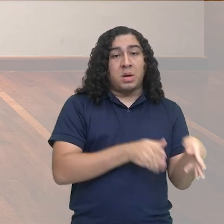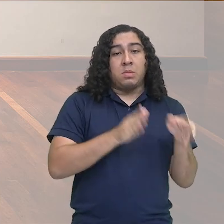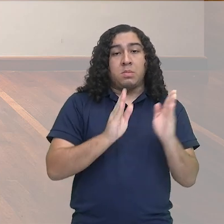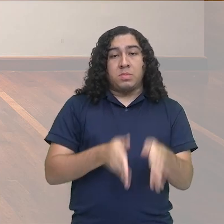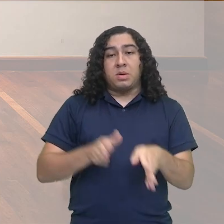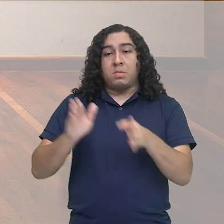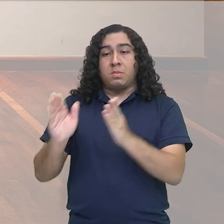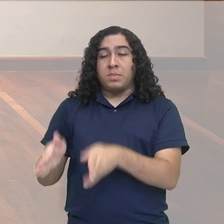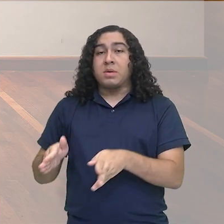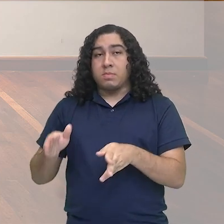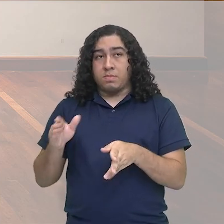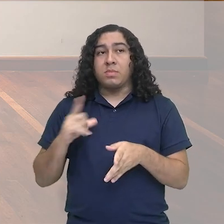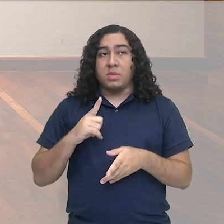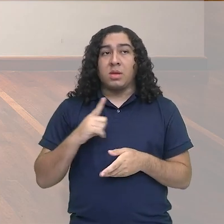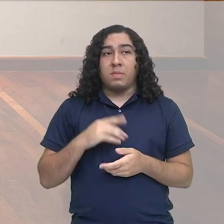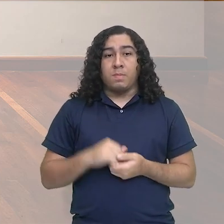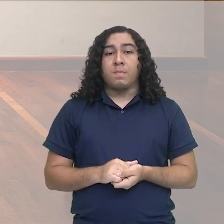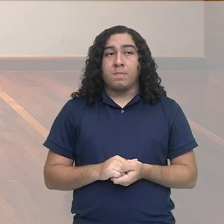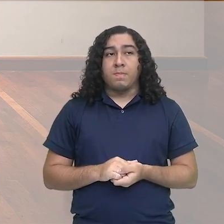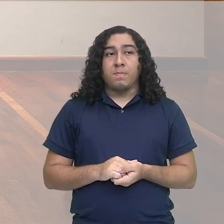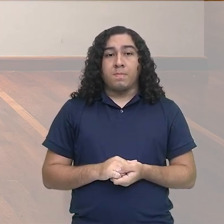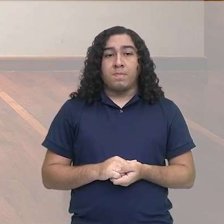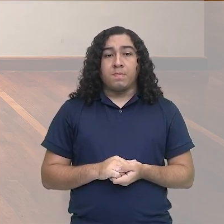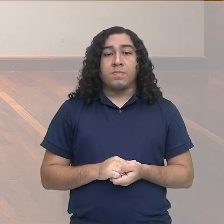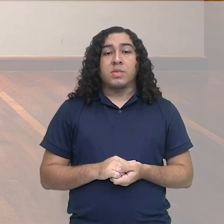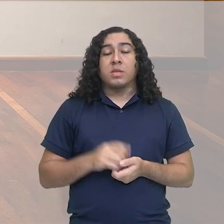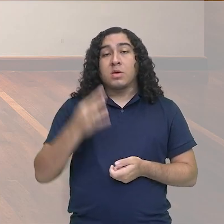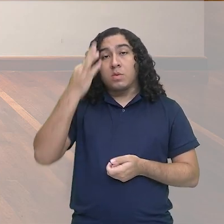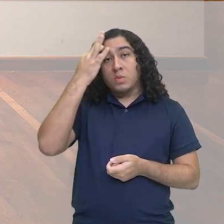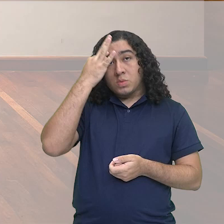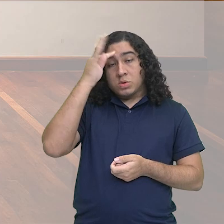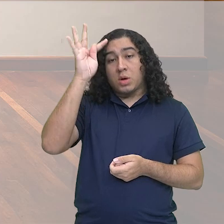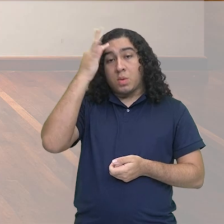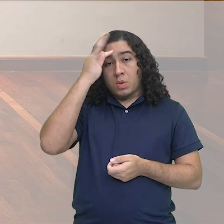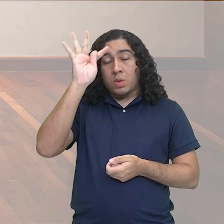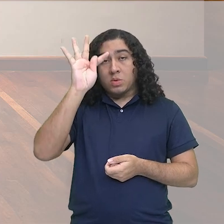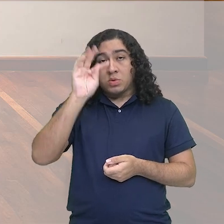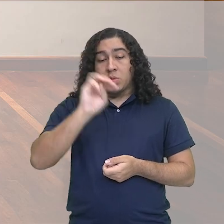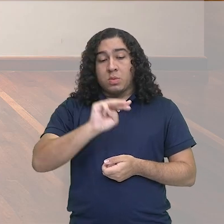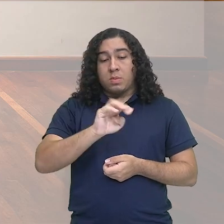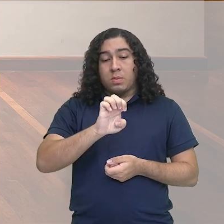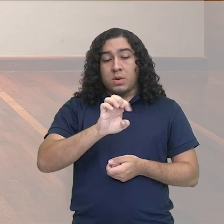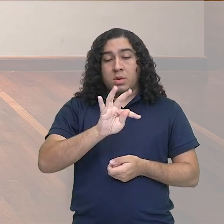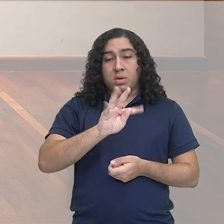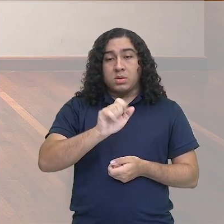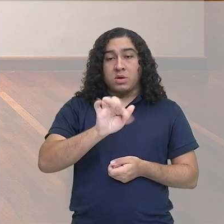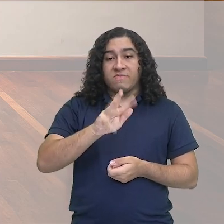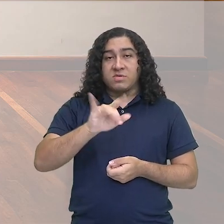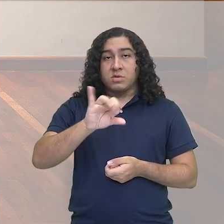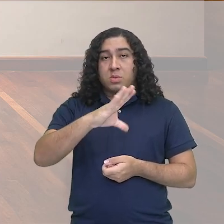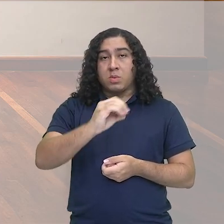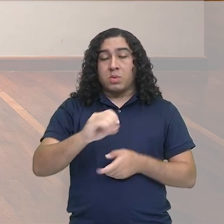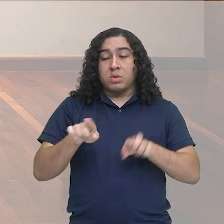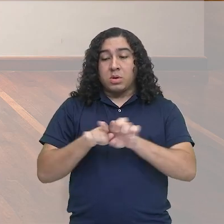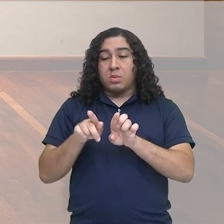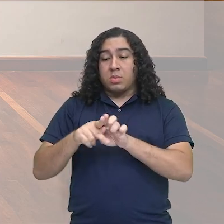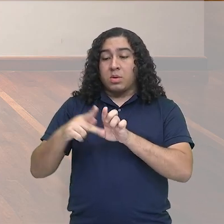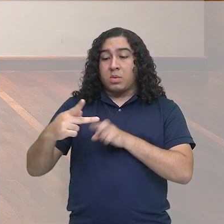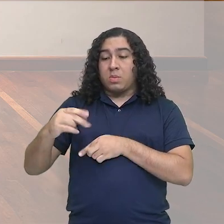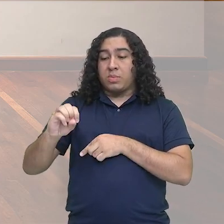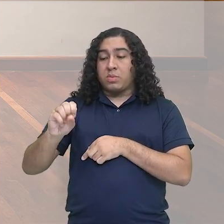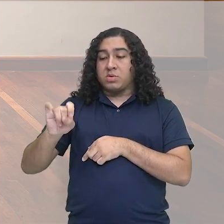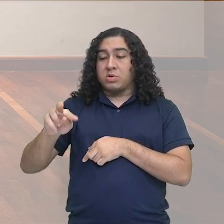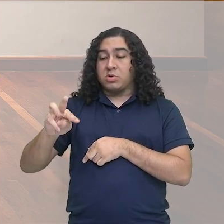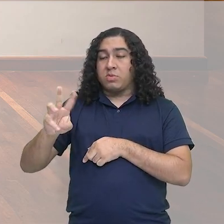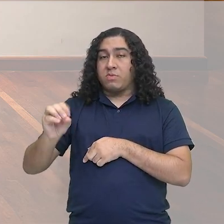ou estados, como ele chama, que é o teológico, o metafísico e o positivo, né? Então, nós